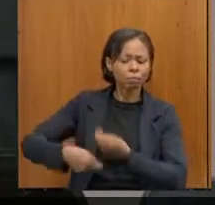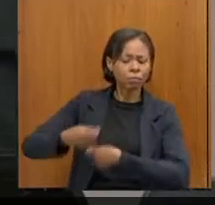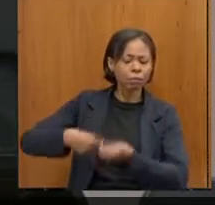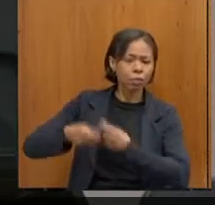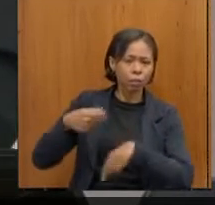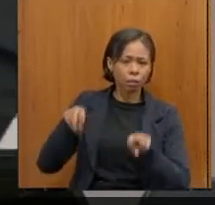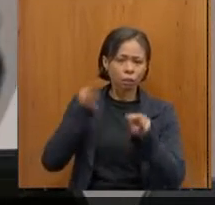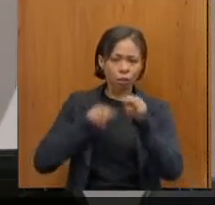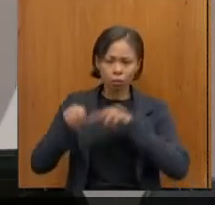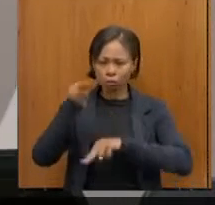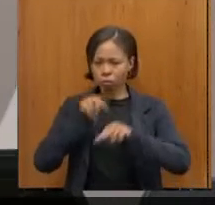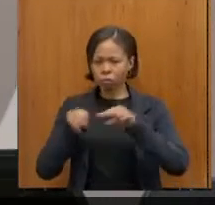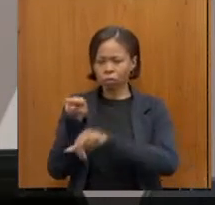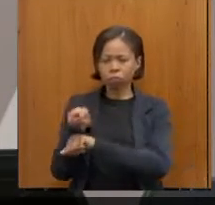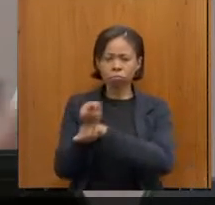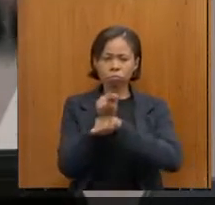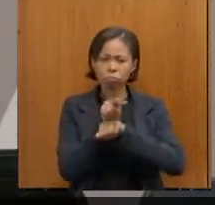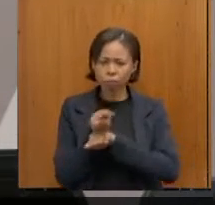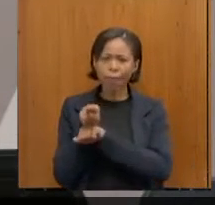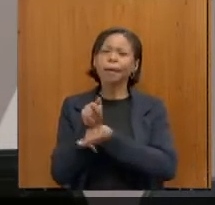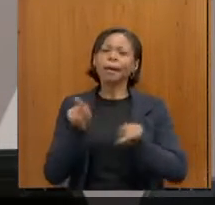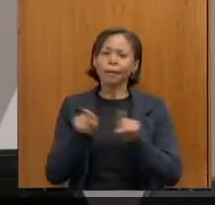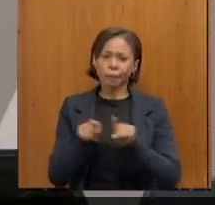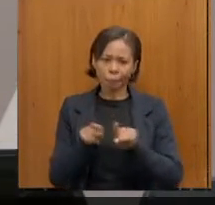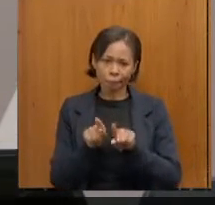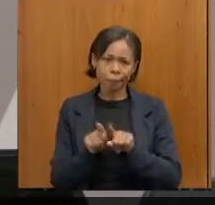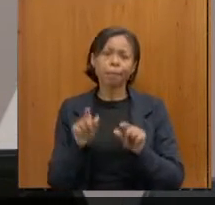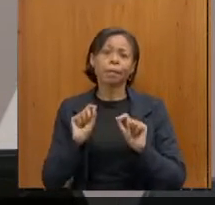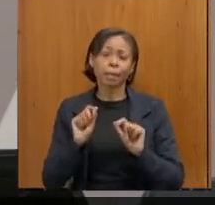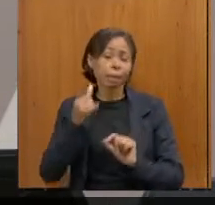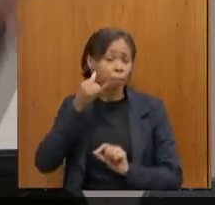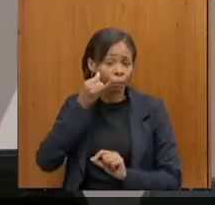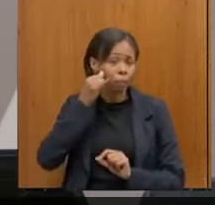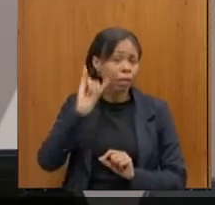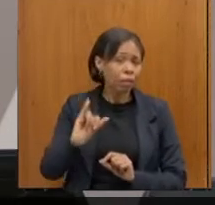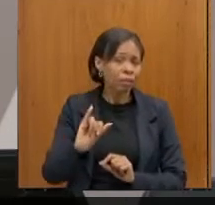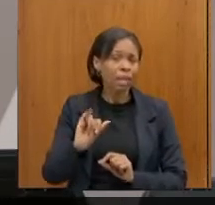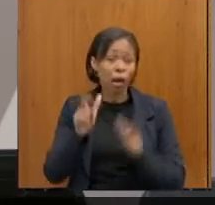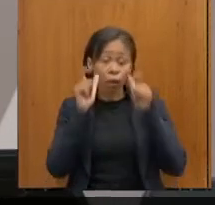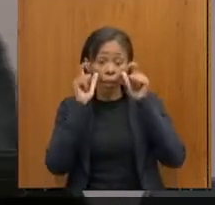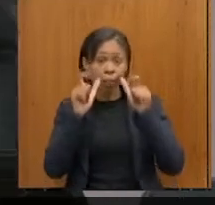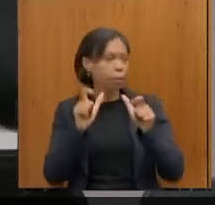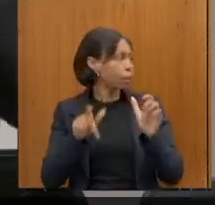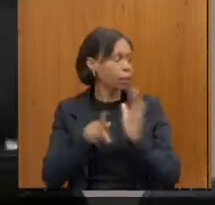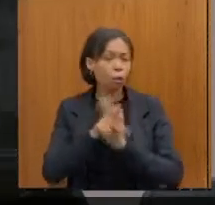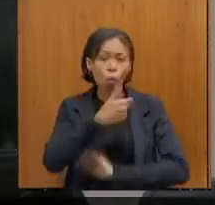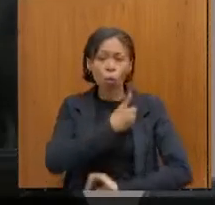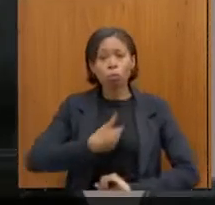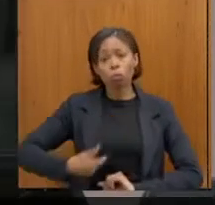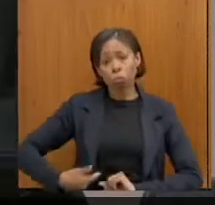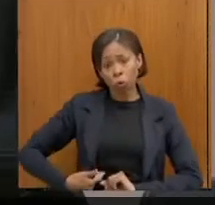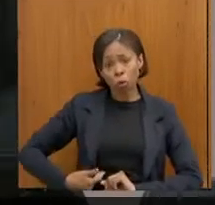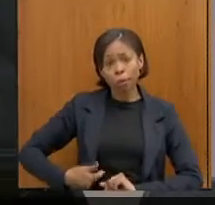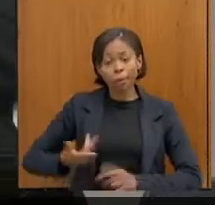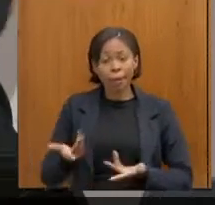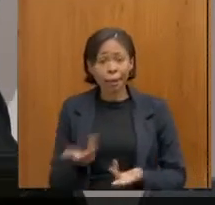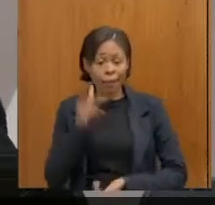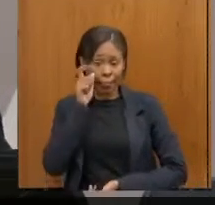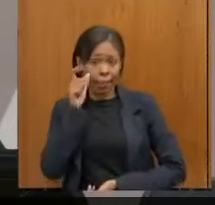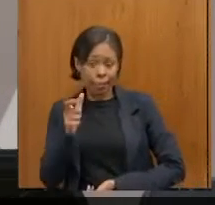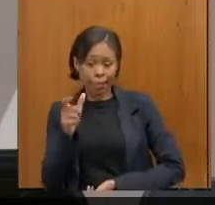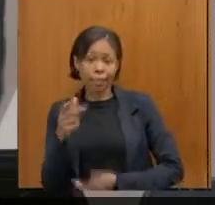é fiscalizada também para que se não ultrapasse o interesse público com interesses privados